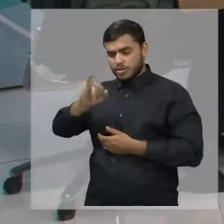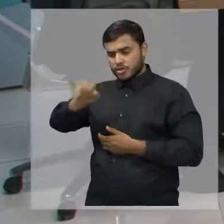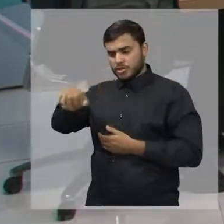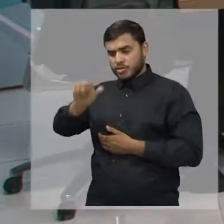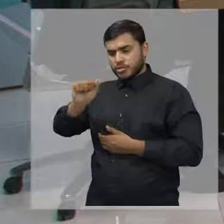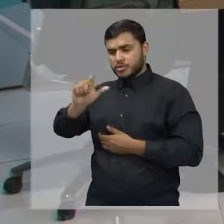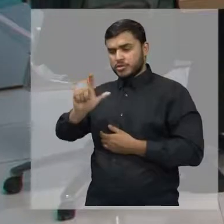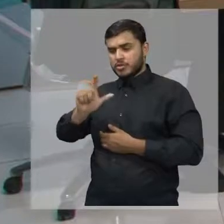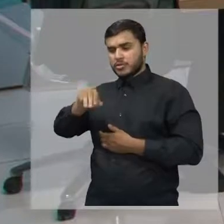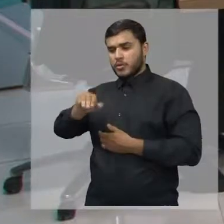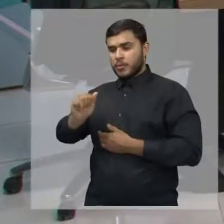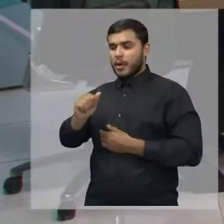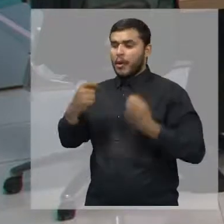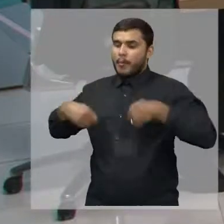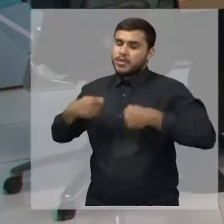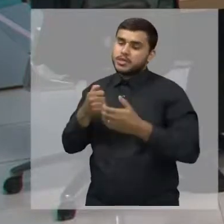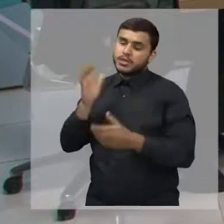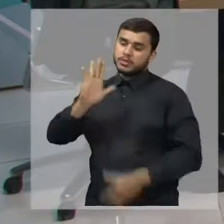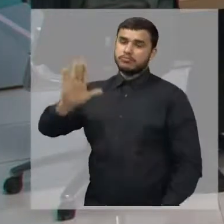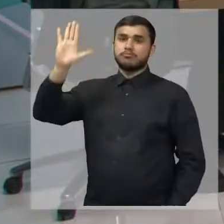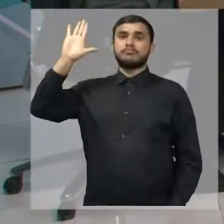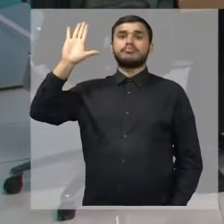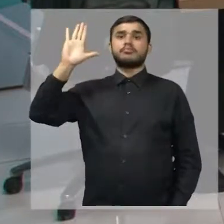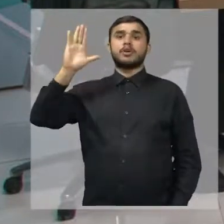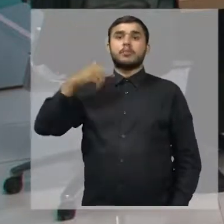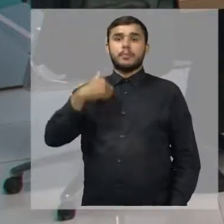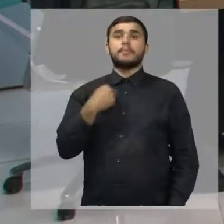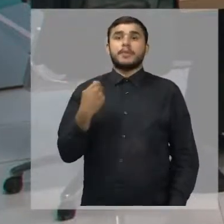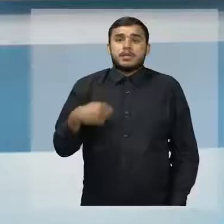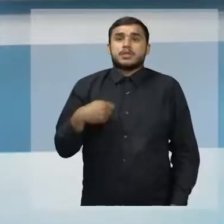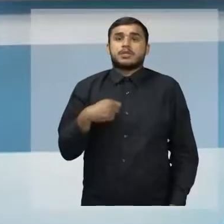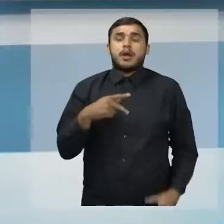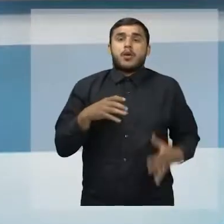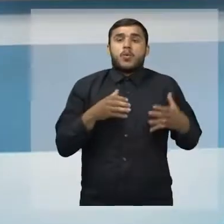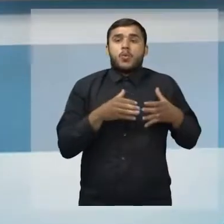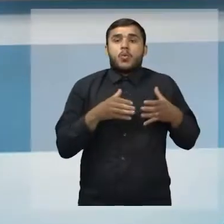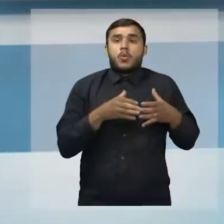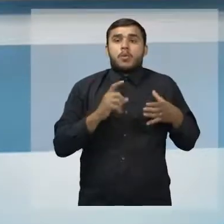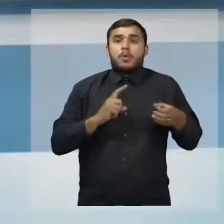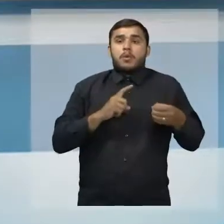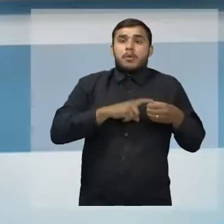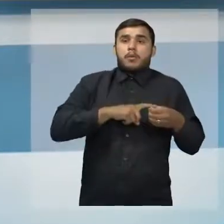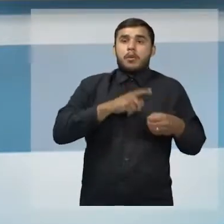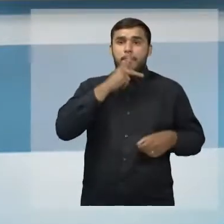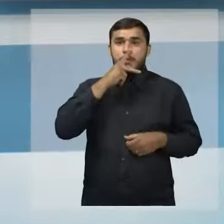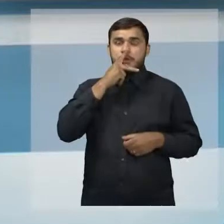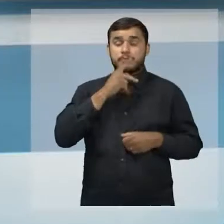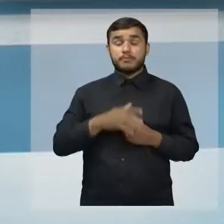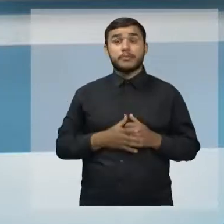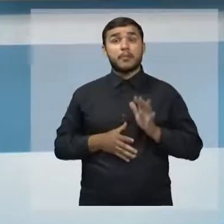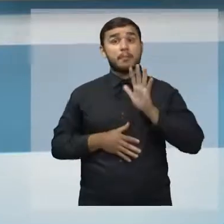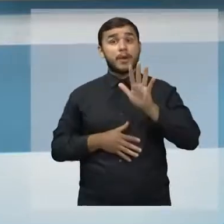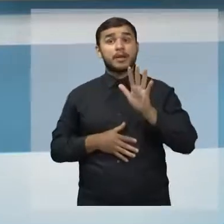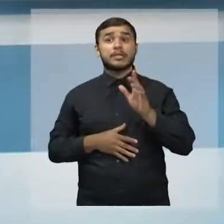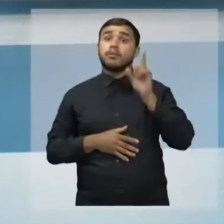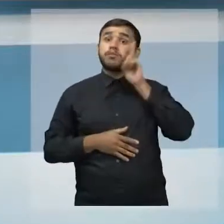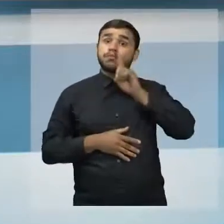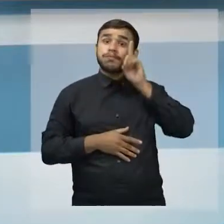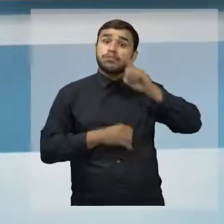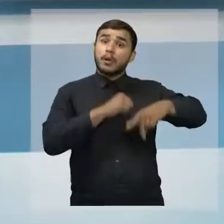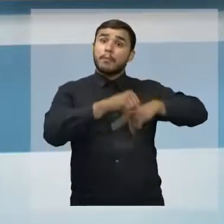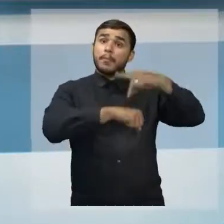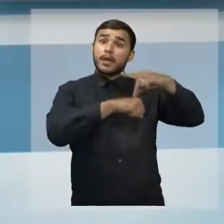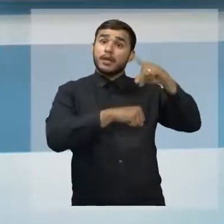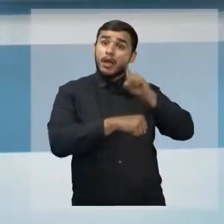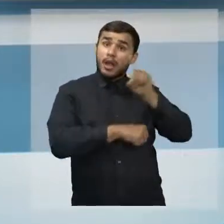bem pela legenda, porque nas democracias europeias, por exemplo, na própria democracia americana, permite a candidatura, quer dizer,